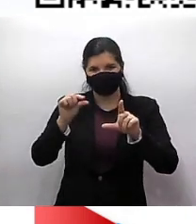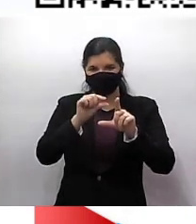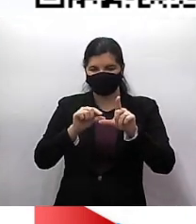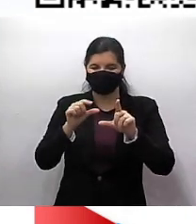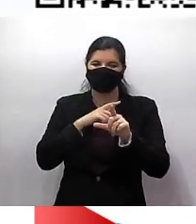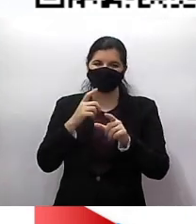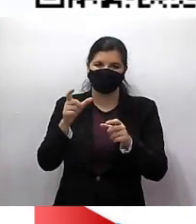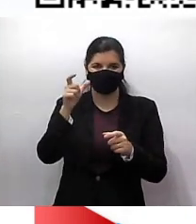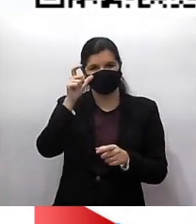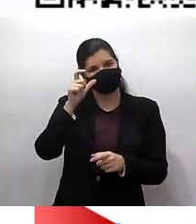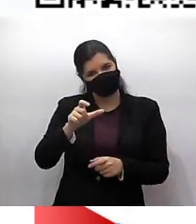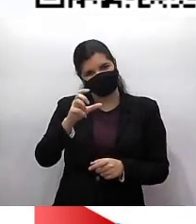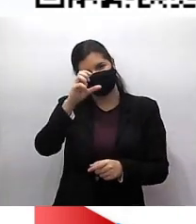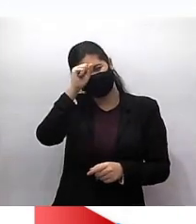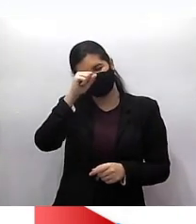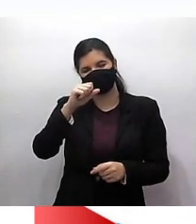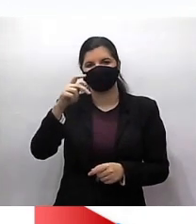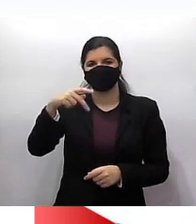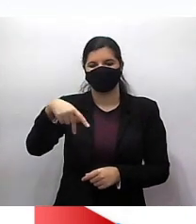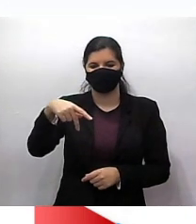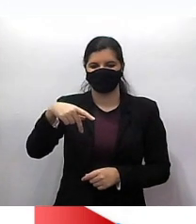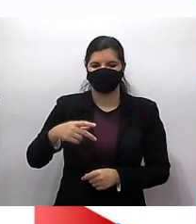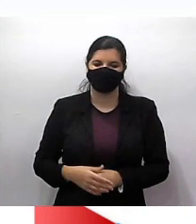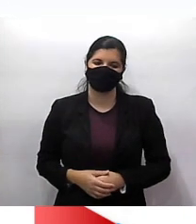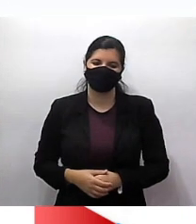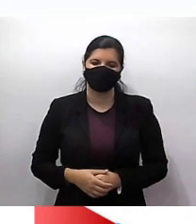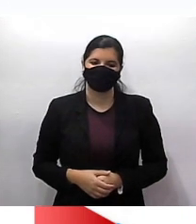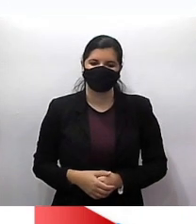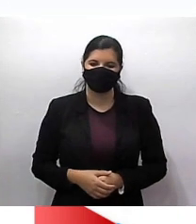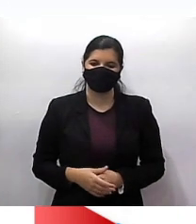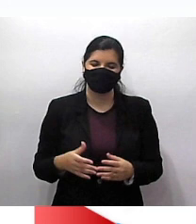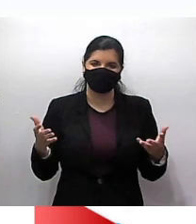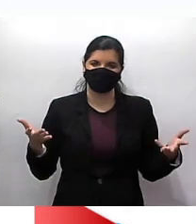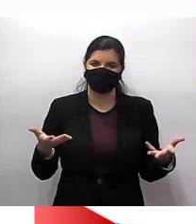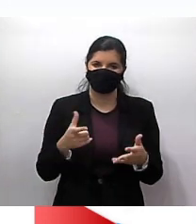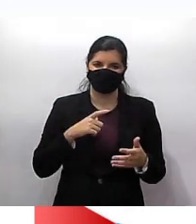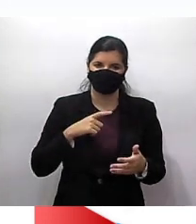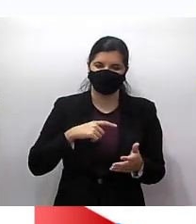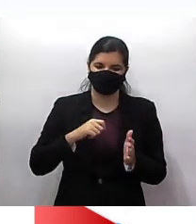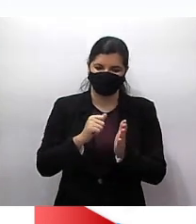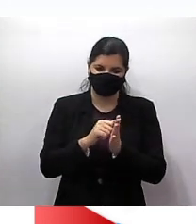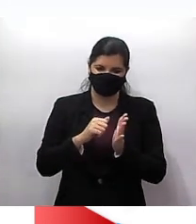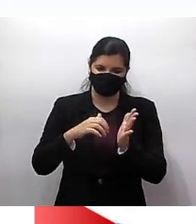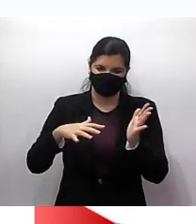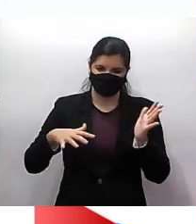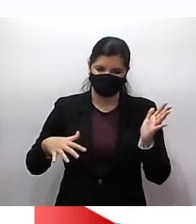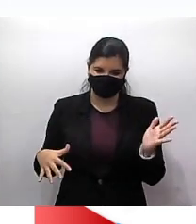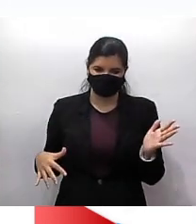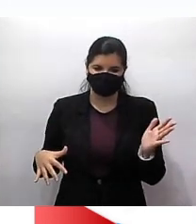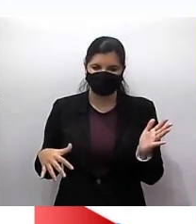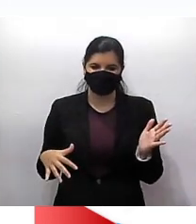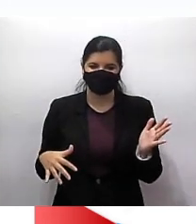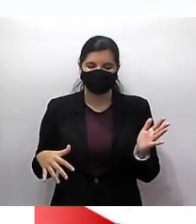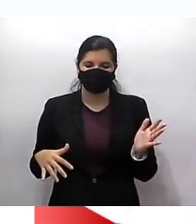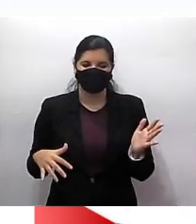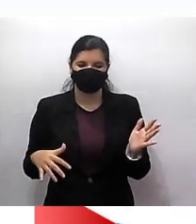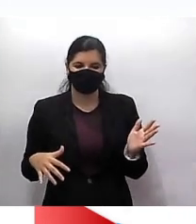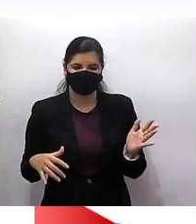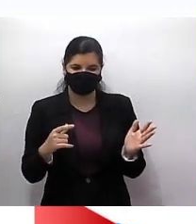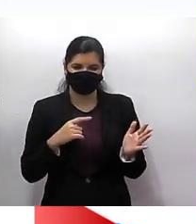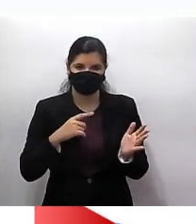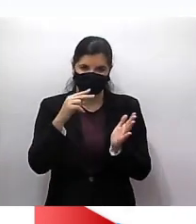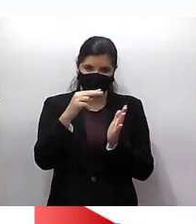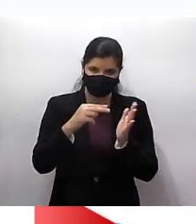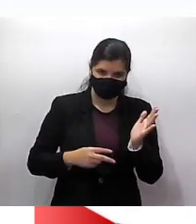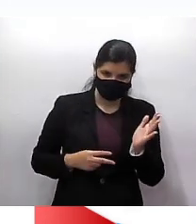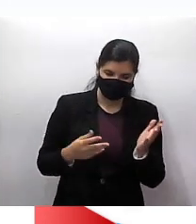sobre perímetro, tá bom? Então vamos seguir agora porque já trago para vocês a atividade, tá? Vou ler aí